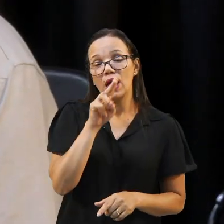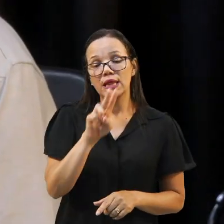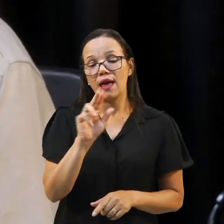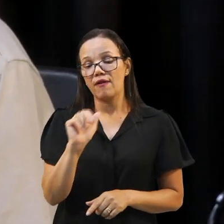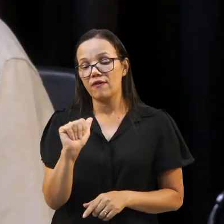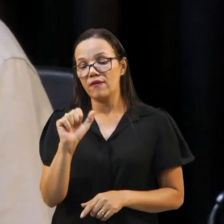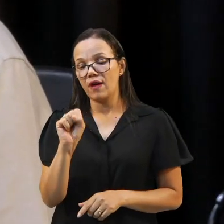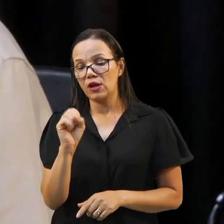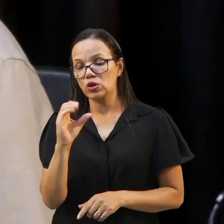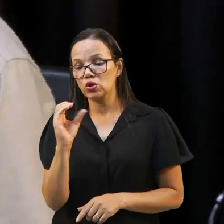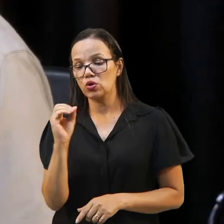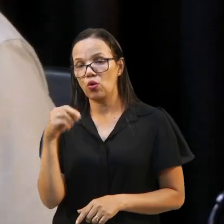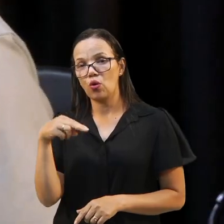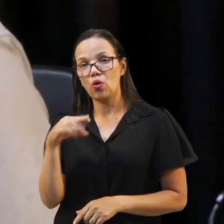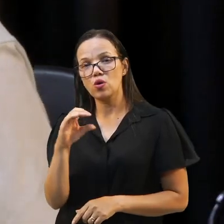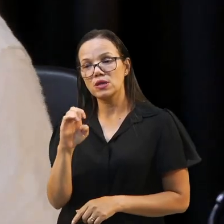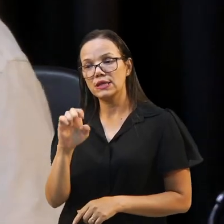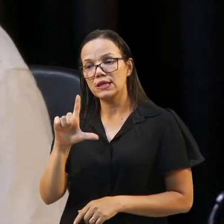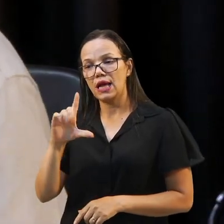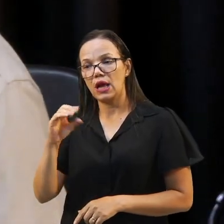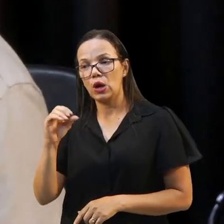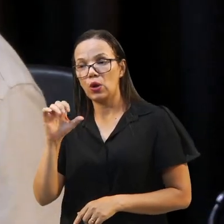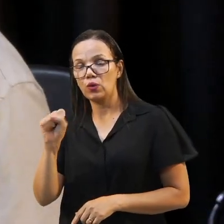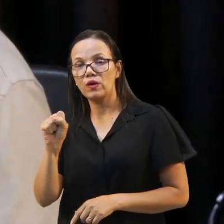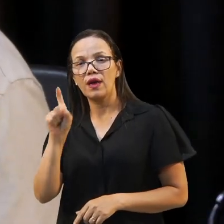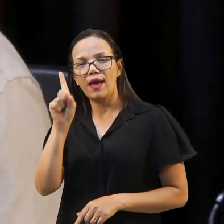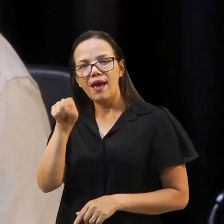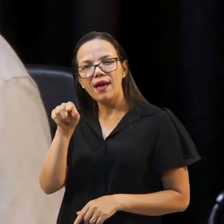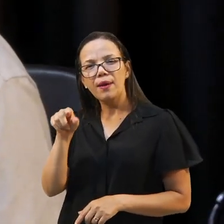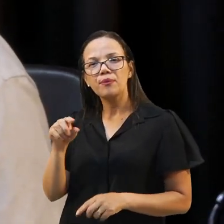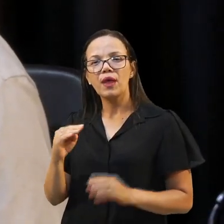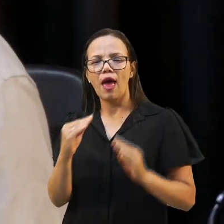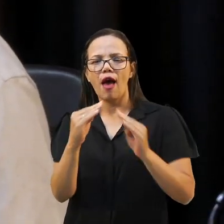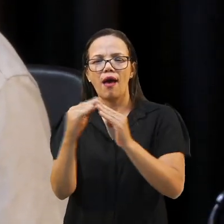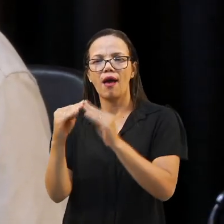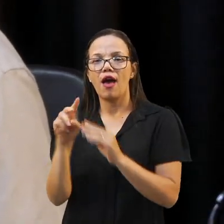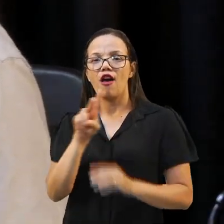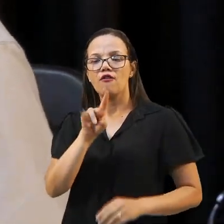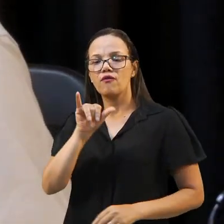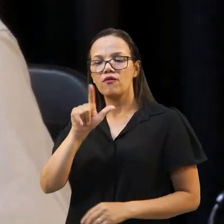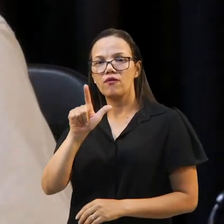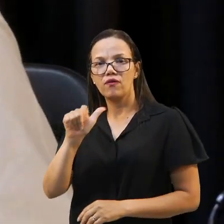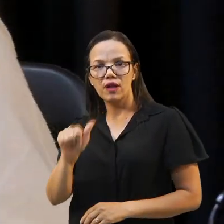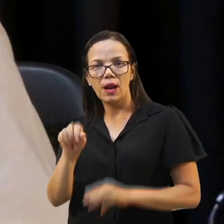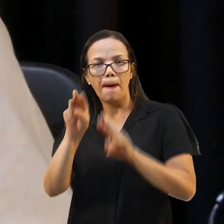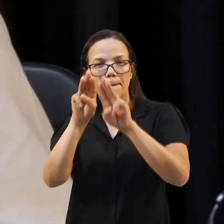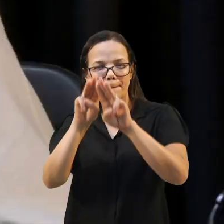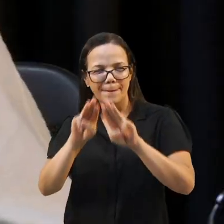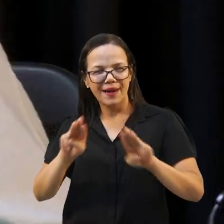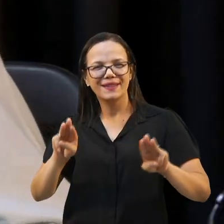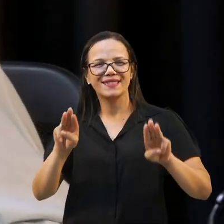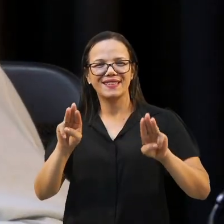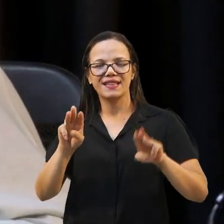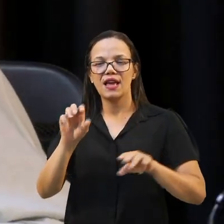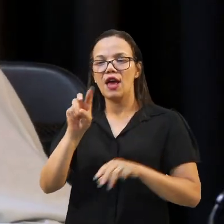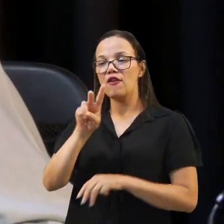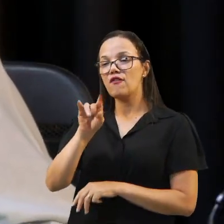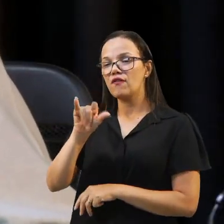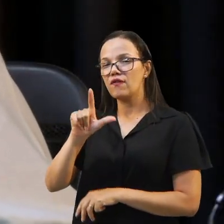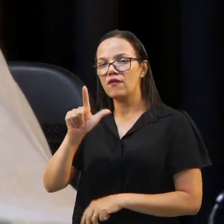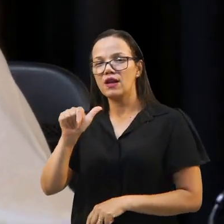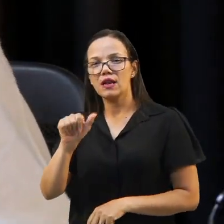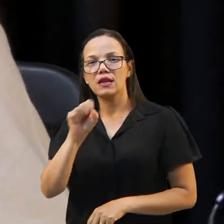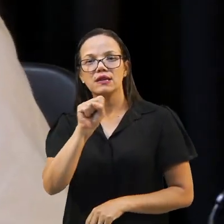Costa. Era a Vila Martins. A Vila Martins. Vila Martins. Era Vila Martins, Vila Saraiva.